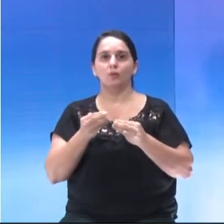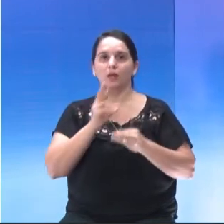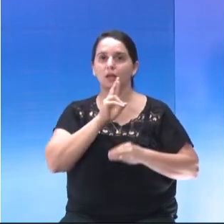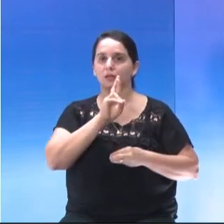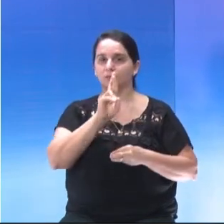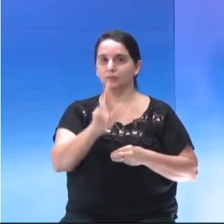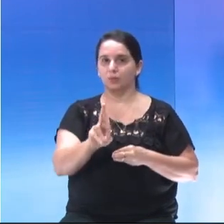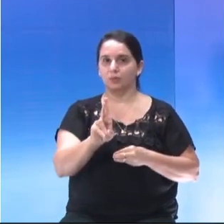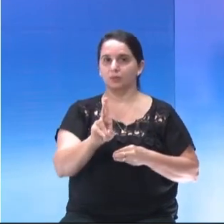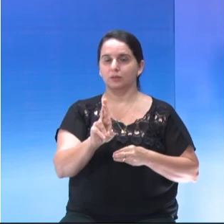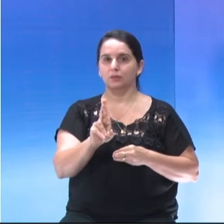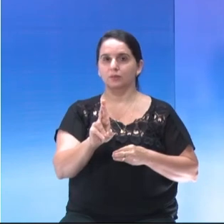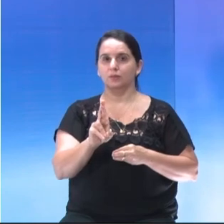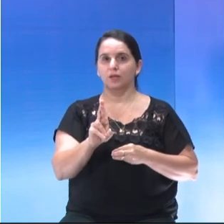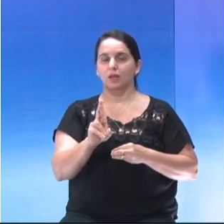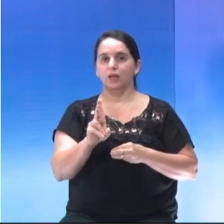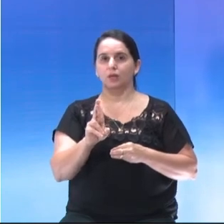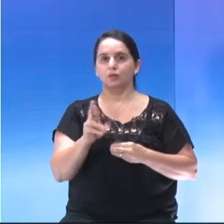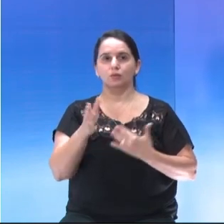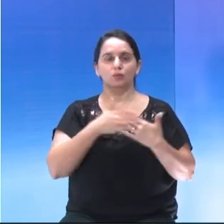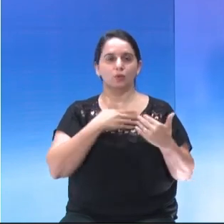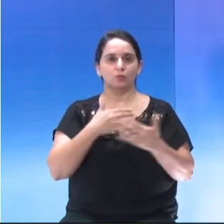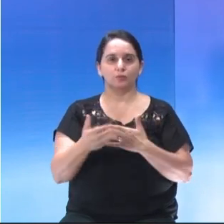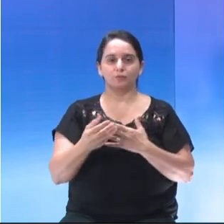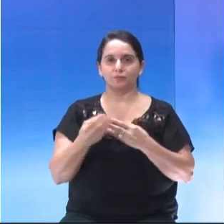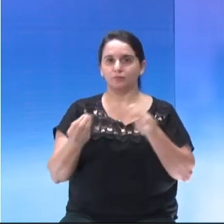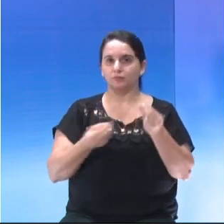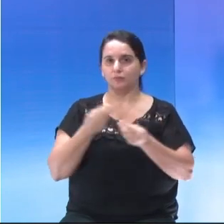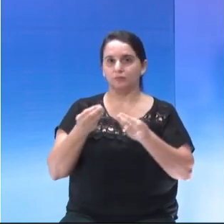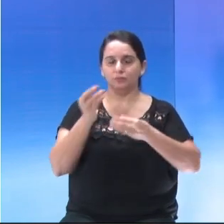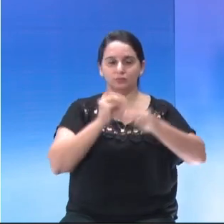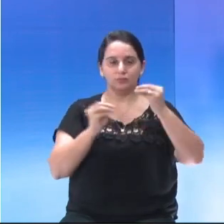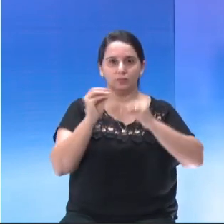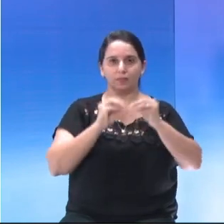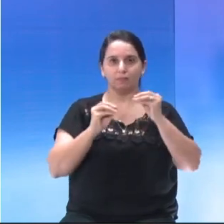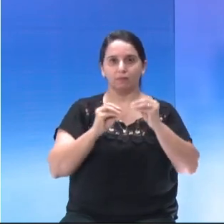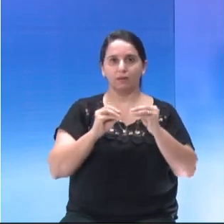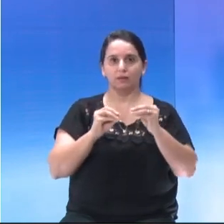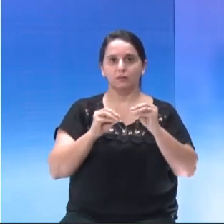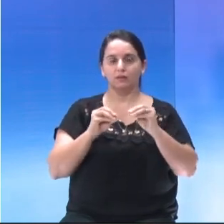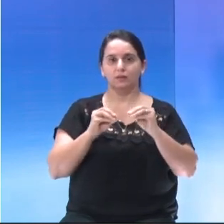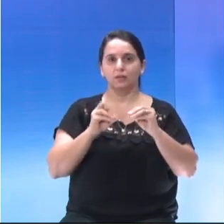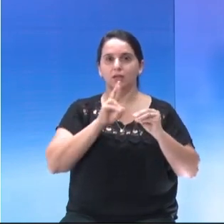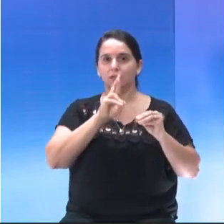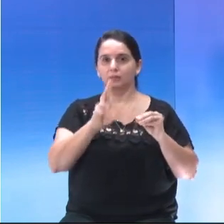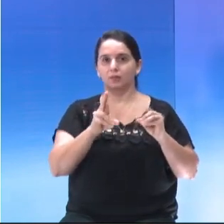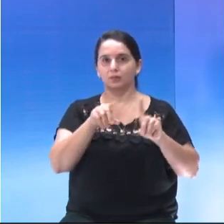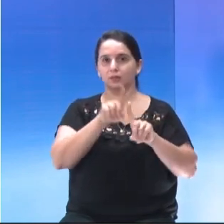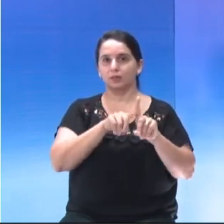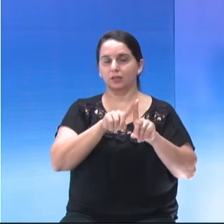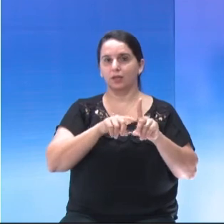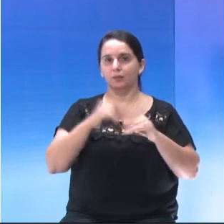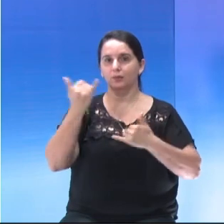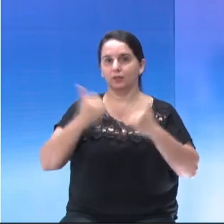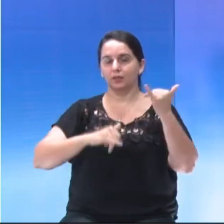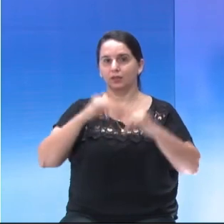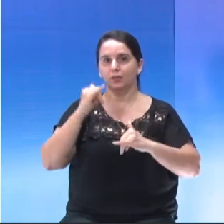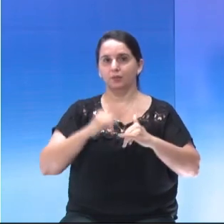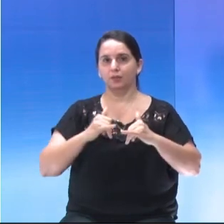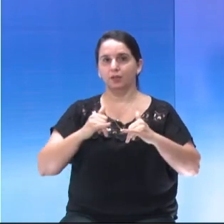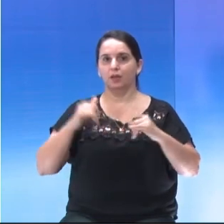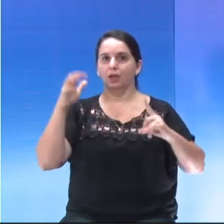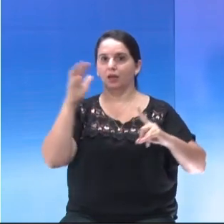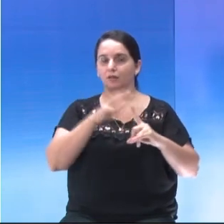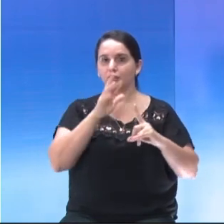sua resolução que, ao se fazer qualquer uma dessas ações nas equações termoquímicas, isso reflete diretamente no valor